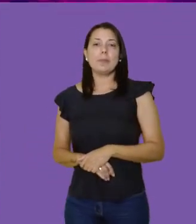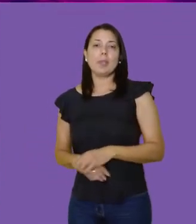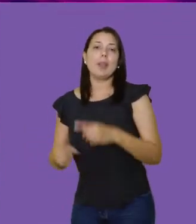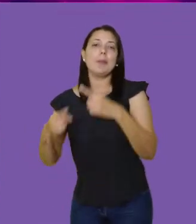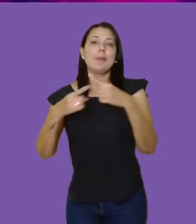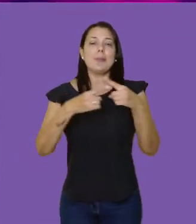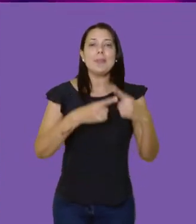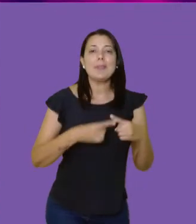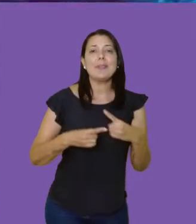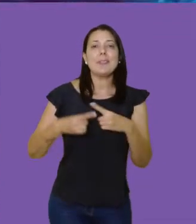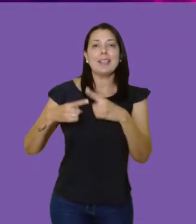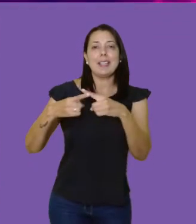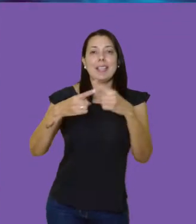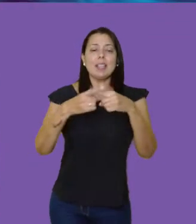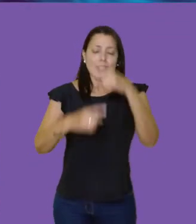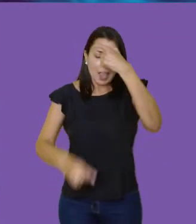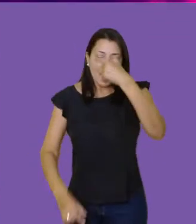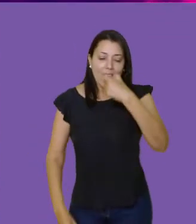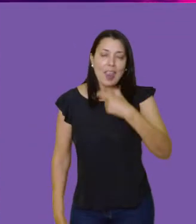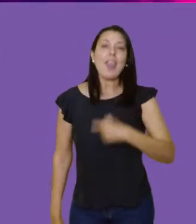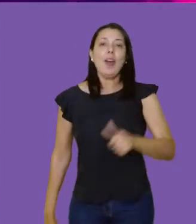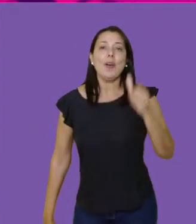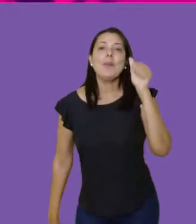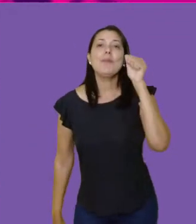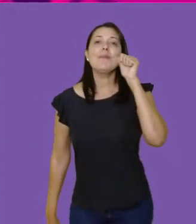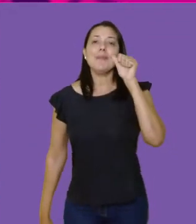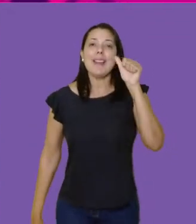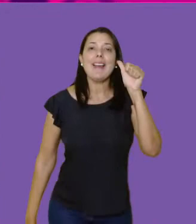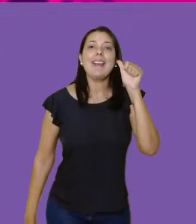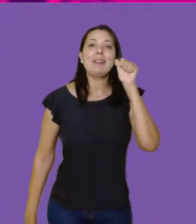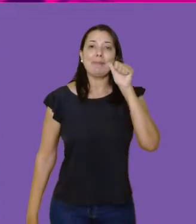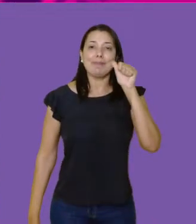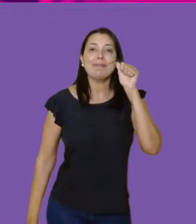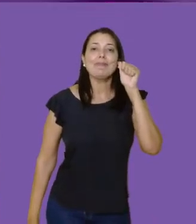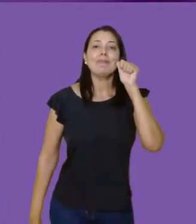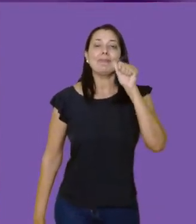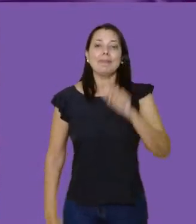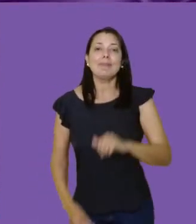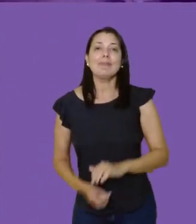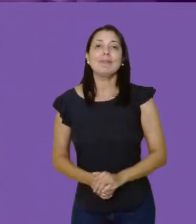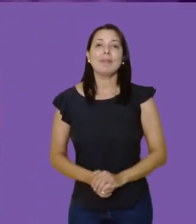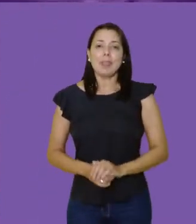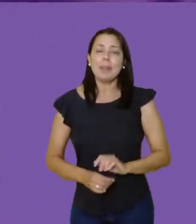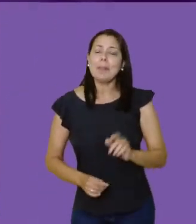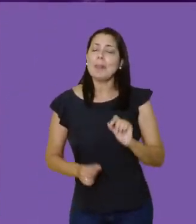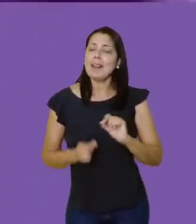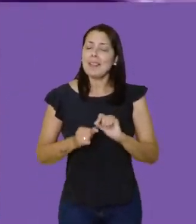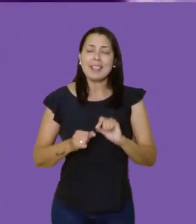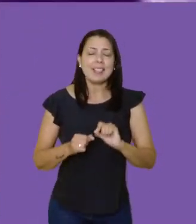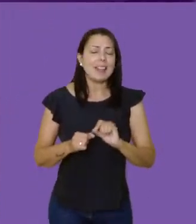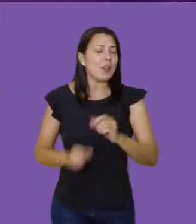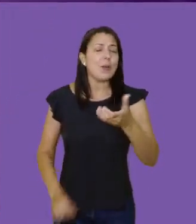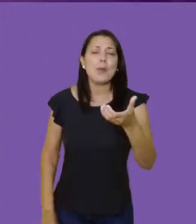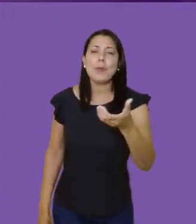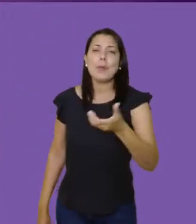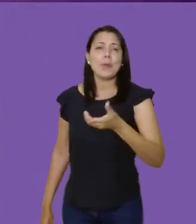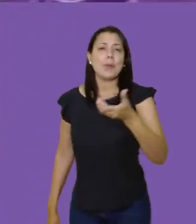Porque eu sou mulher pra fazer